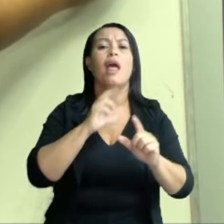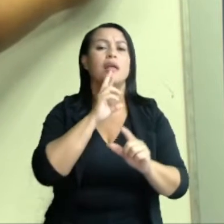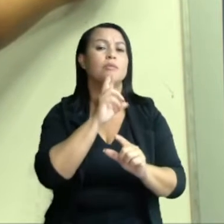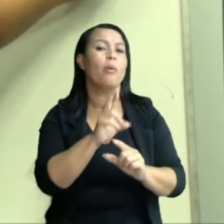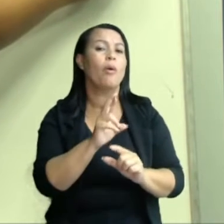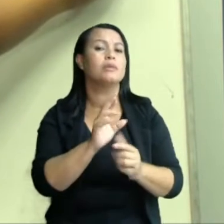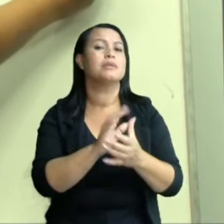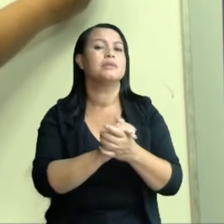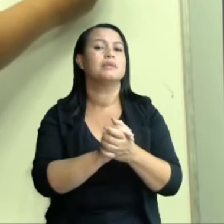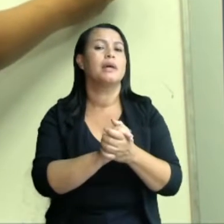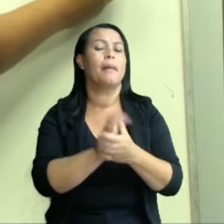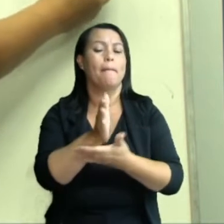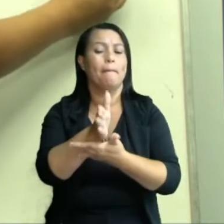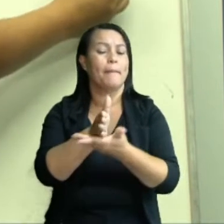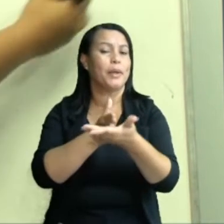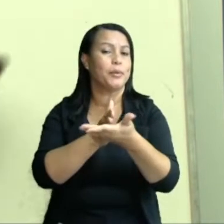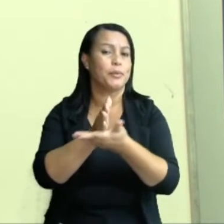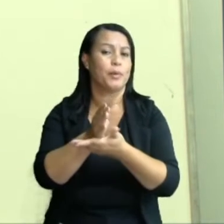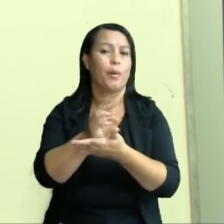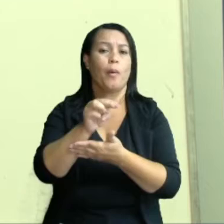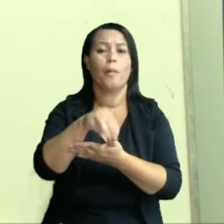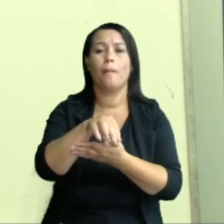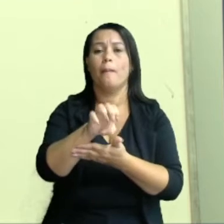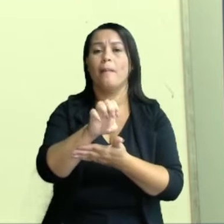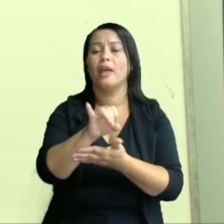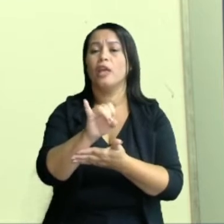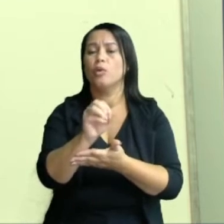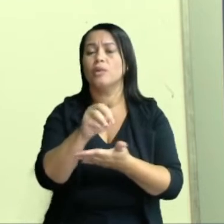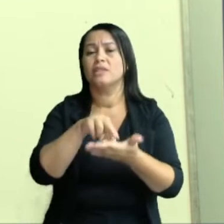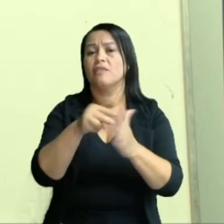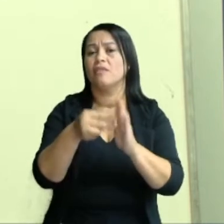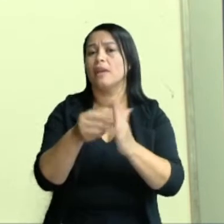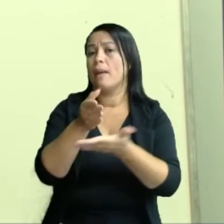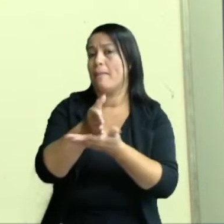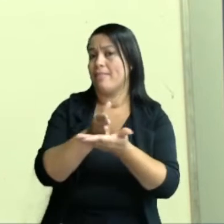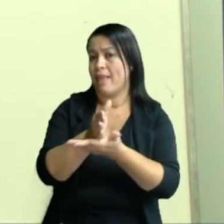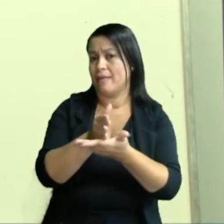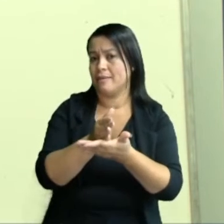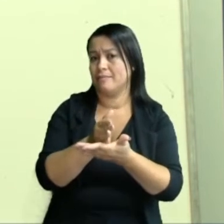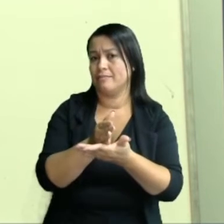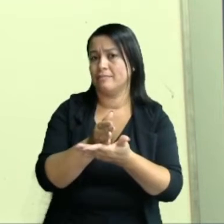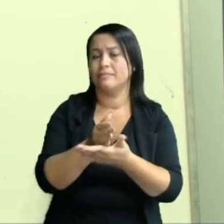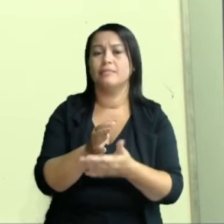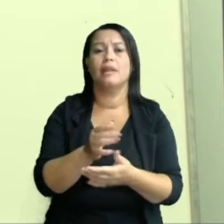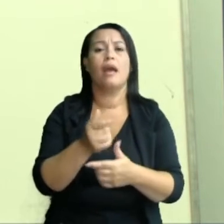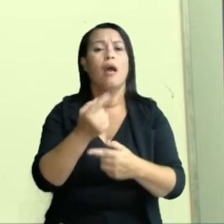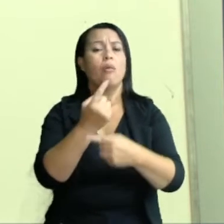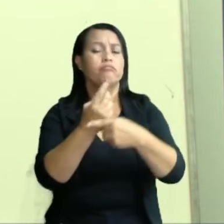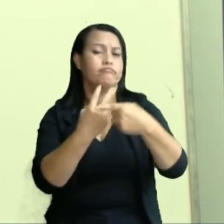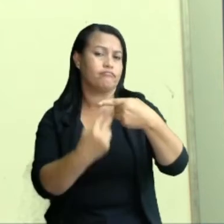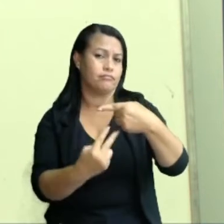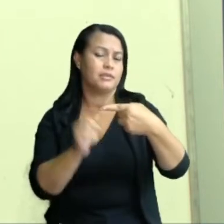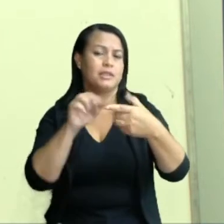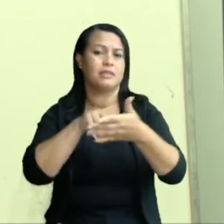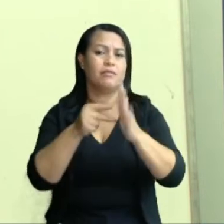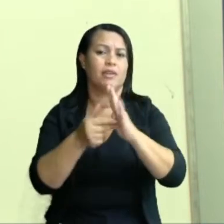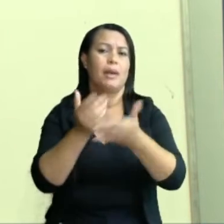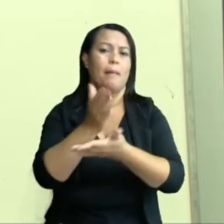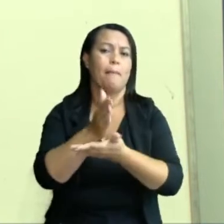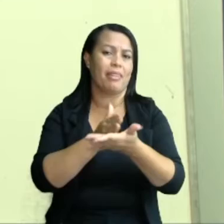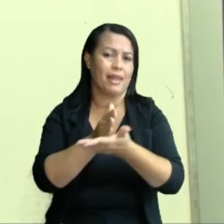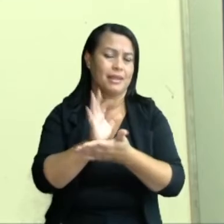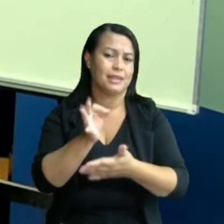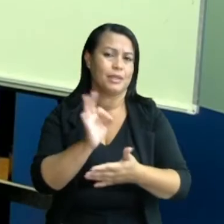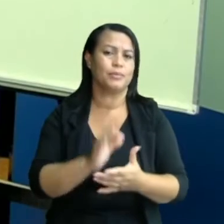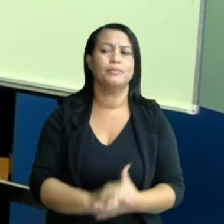resposta meio, que é a metade. Tá certo, gente? Eu vou ter a resposta que é a metade,